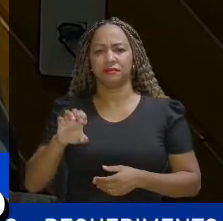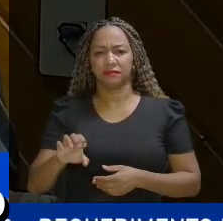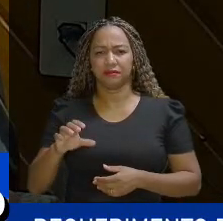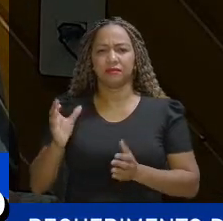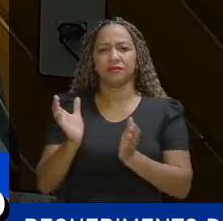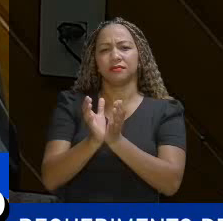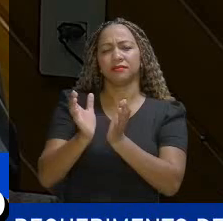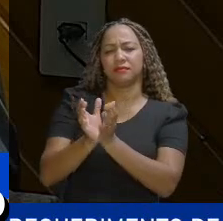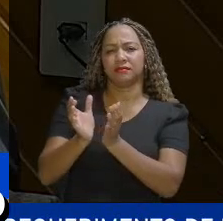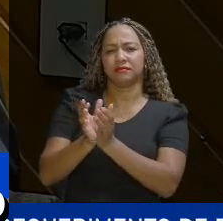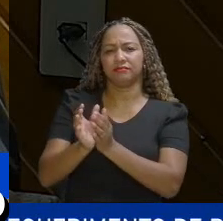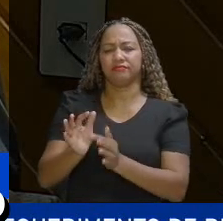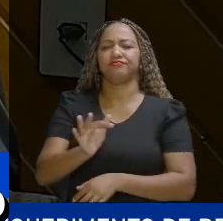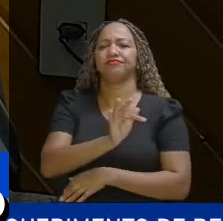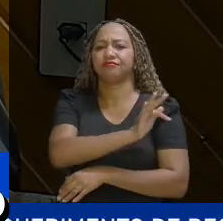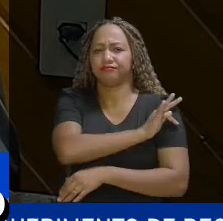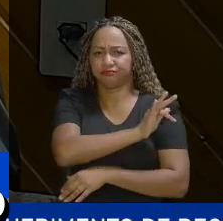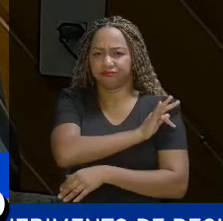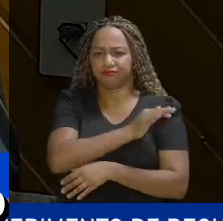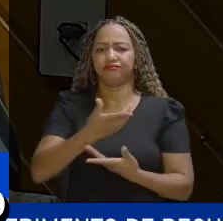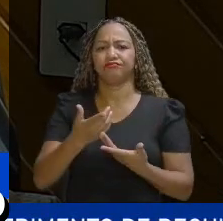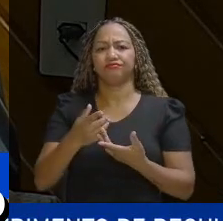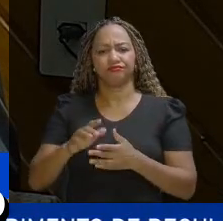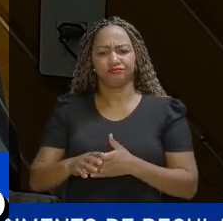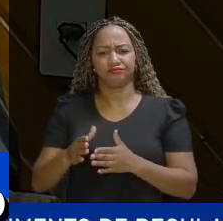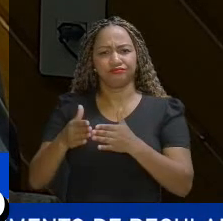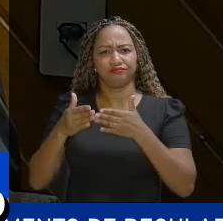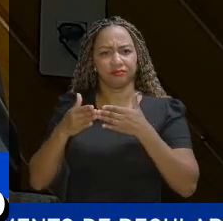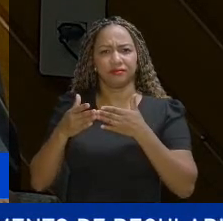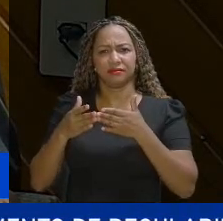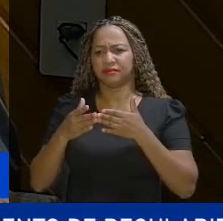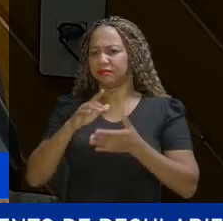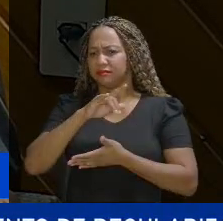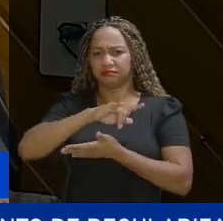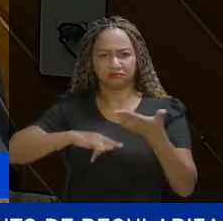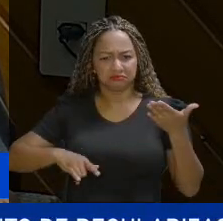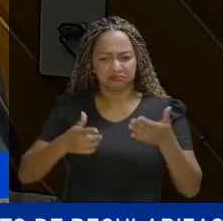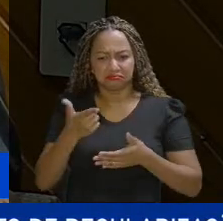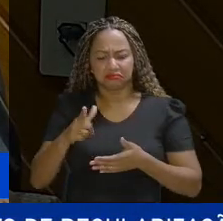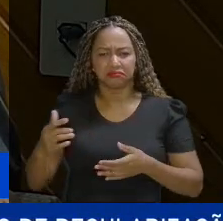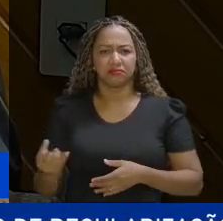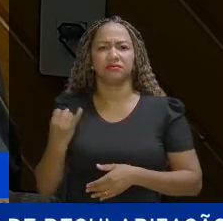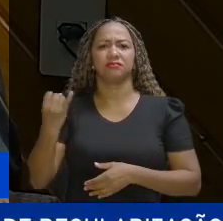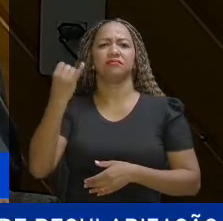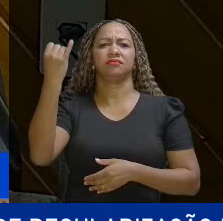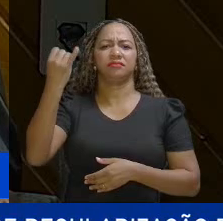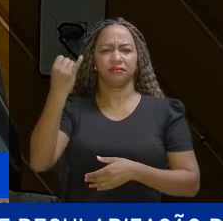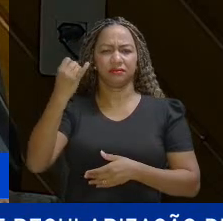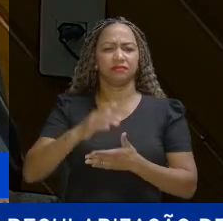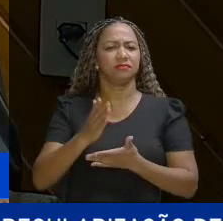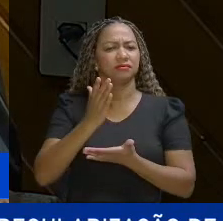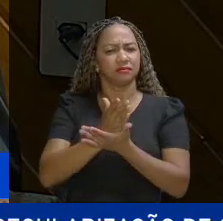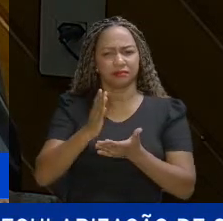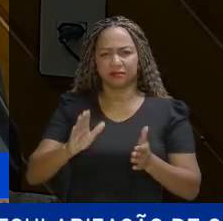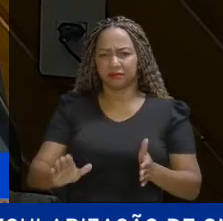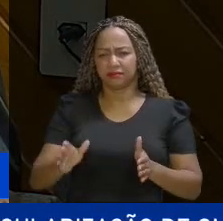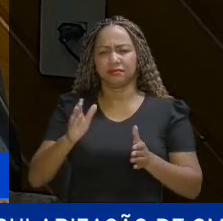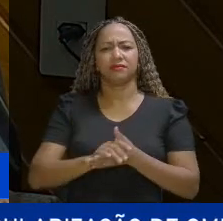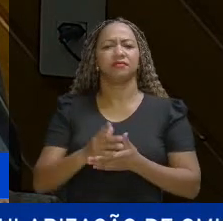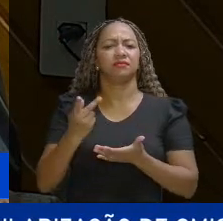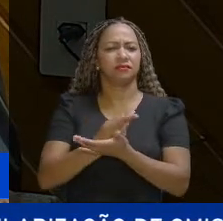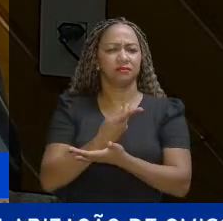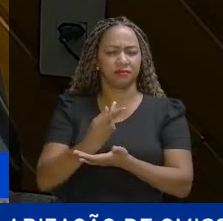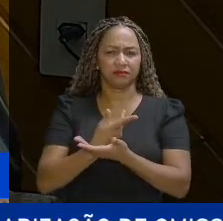técnico informou que o pedido estava completamente desprovido de documentos necessários para sanar a irregularidade